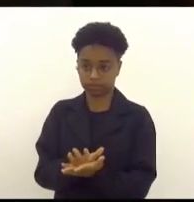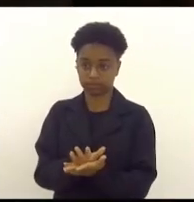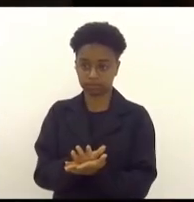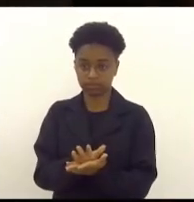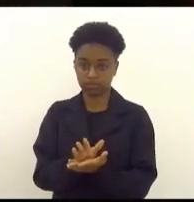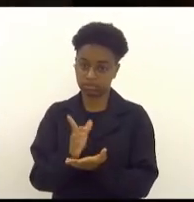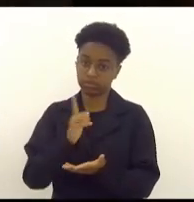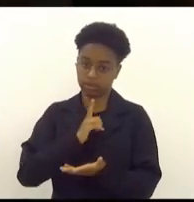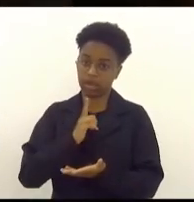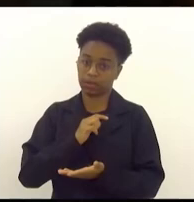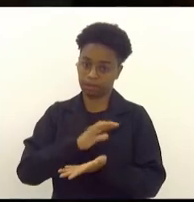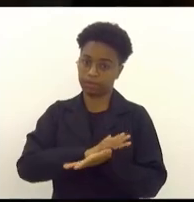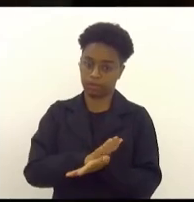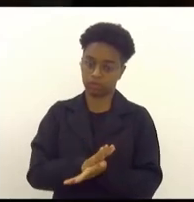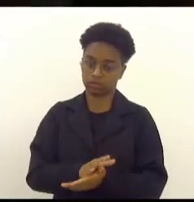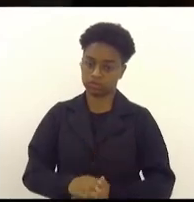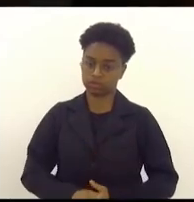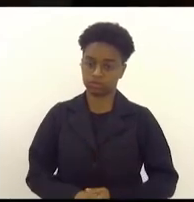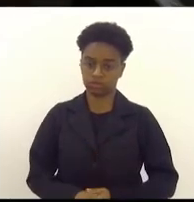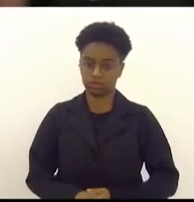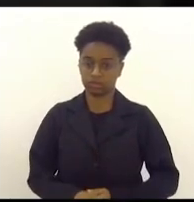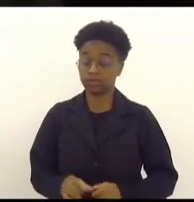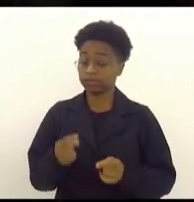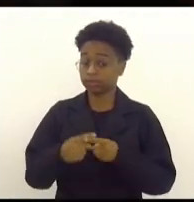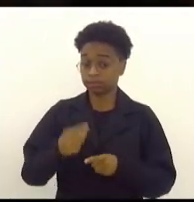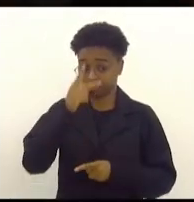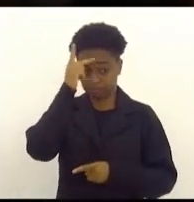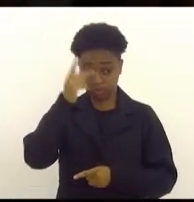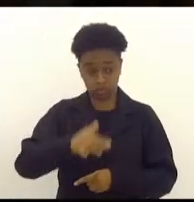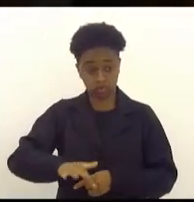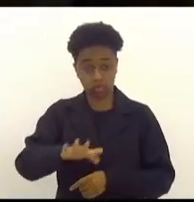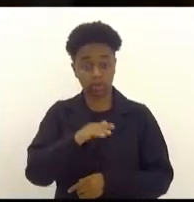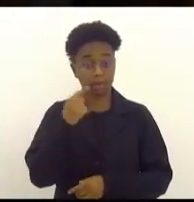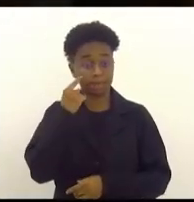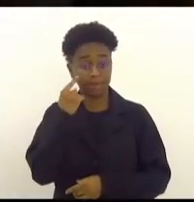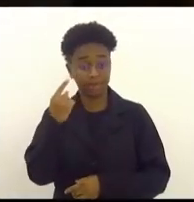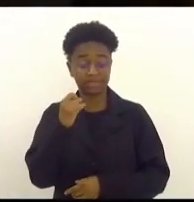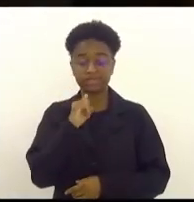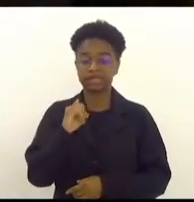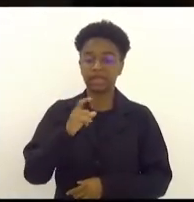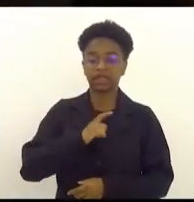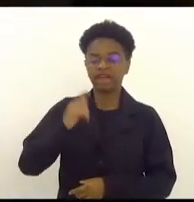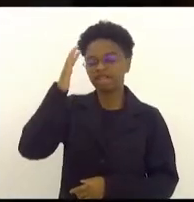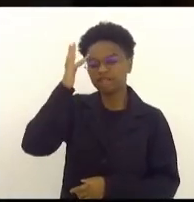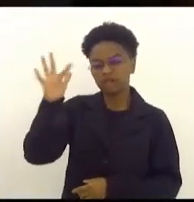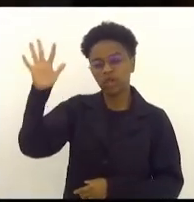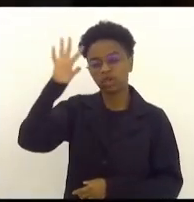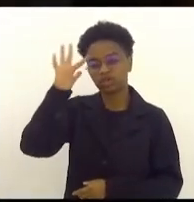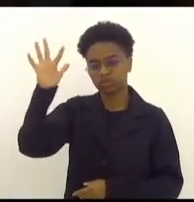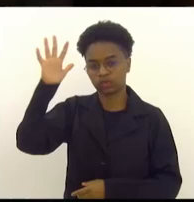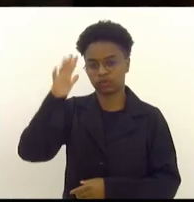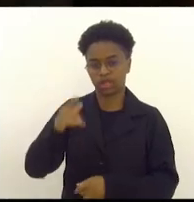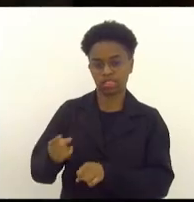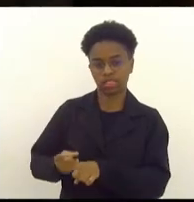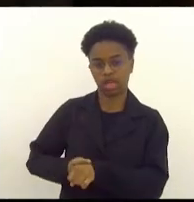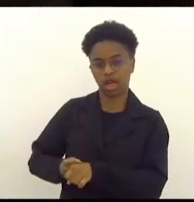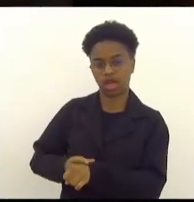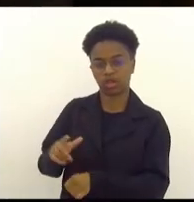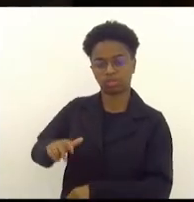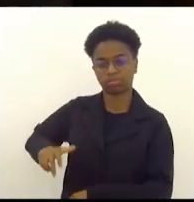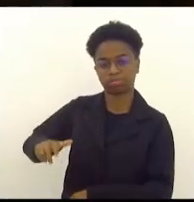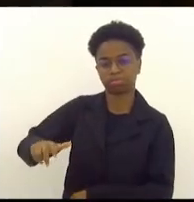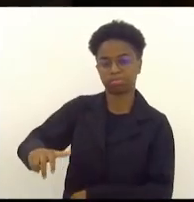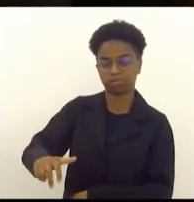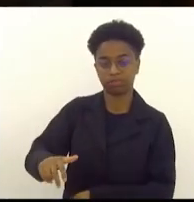a Claro que o preconceito as pessoas acham que o fato de ter uma filosofia naturista deputada élika